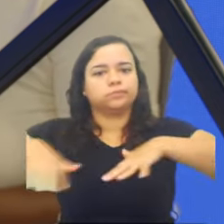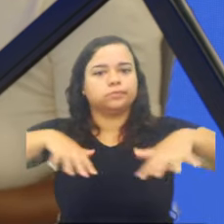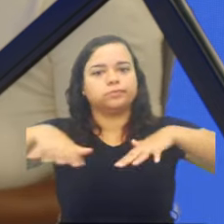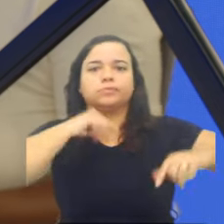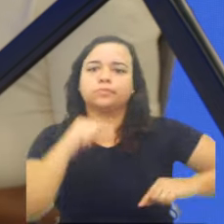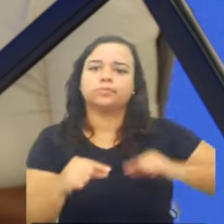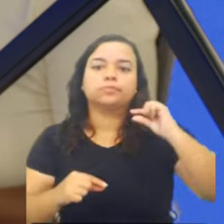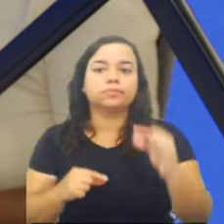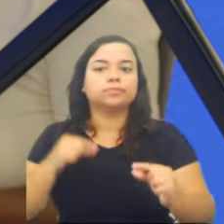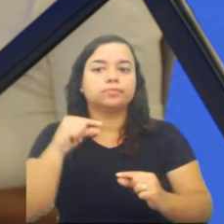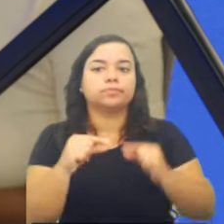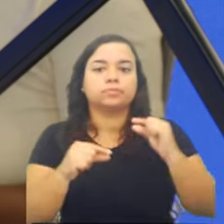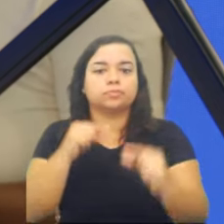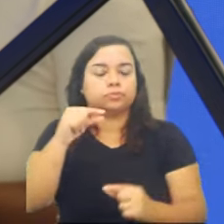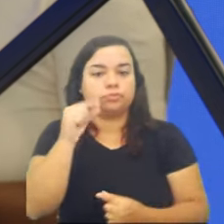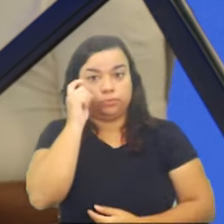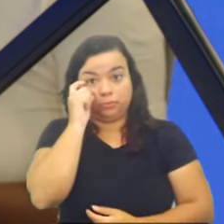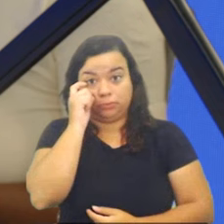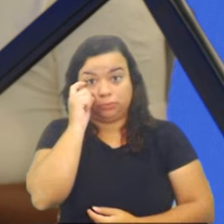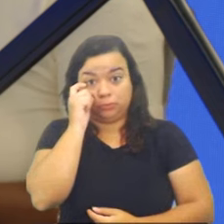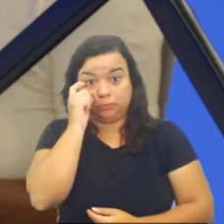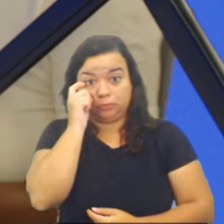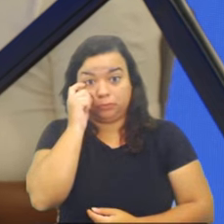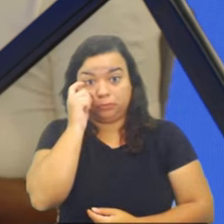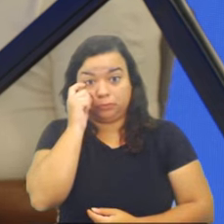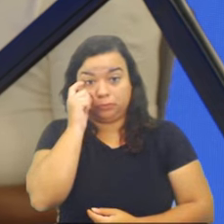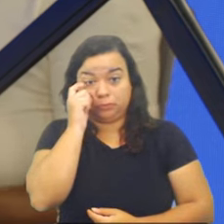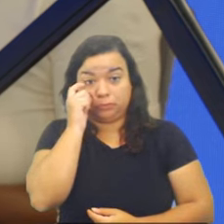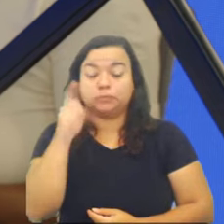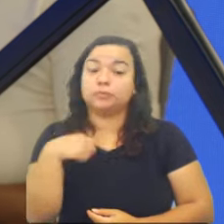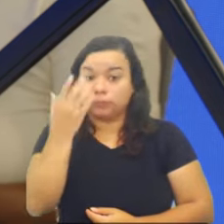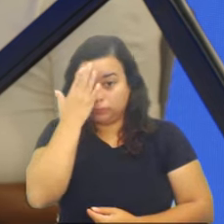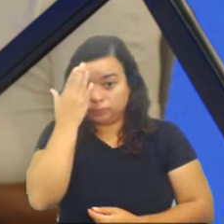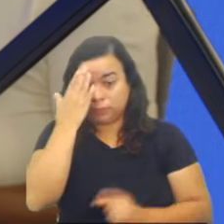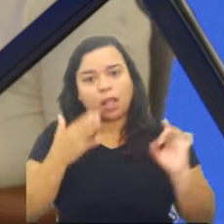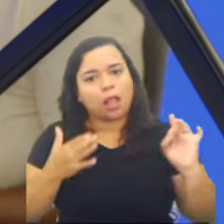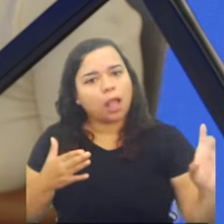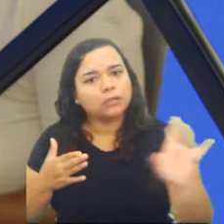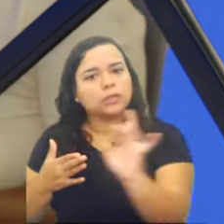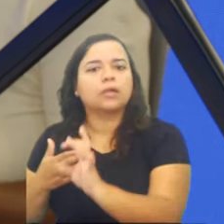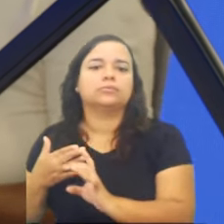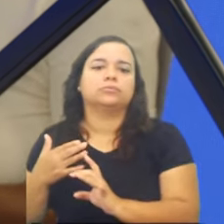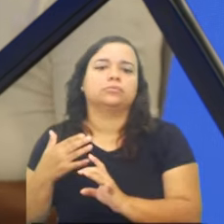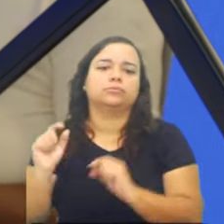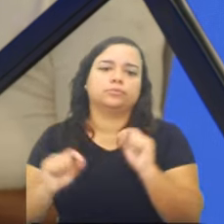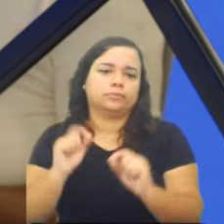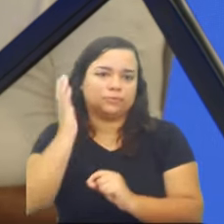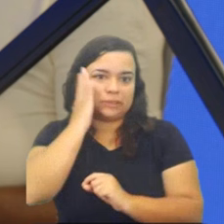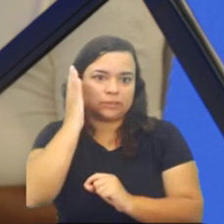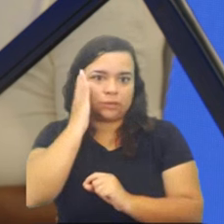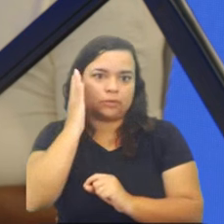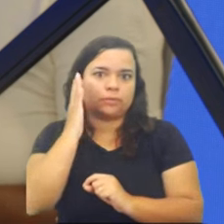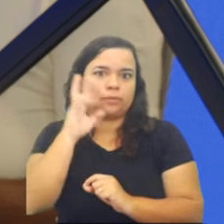movimento de transformação aos poucos né ele Óbvio o indivíduo tomando